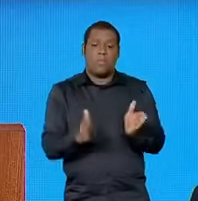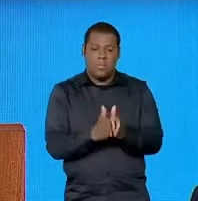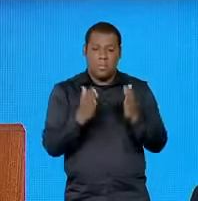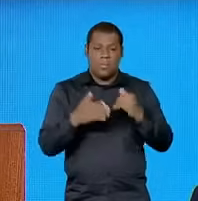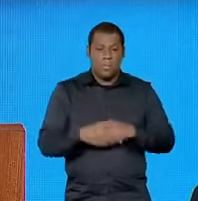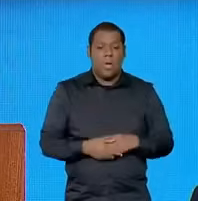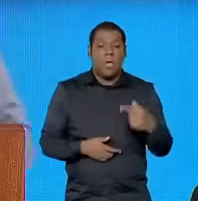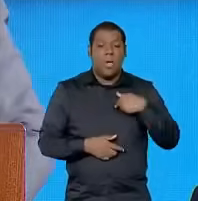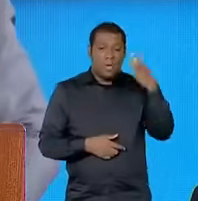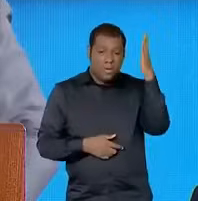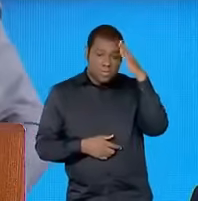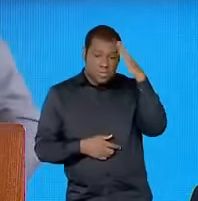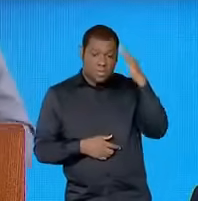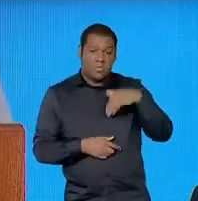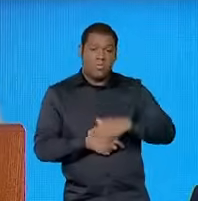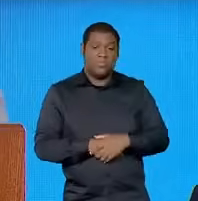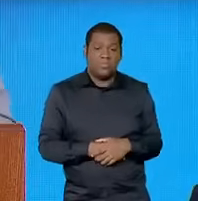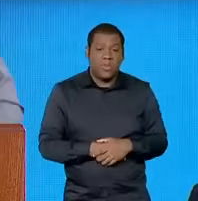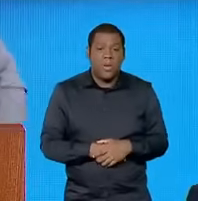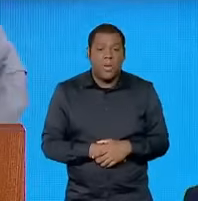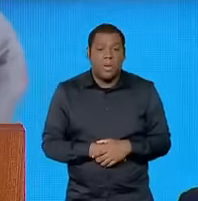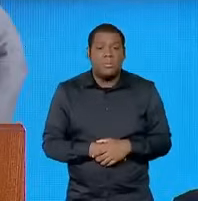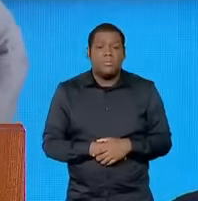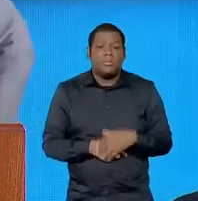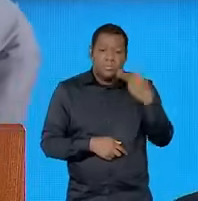eu sei que muitos de vocês